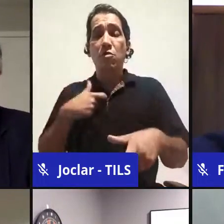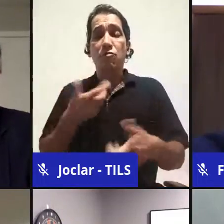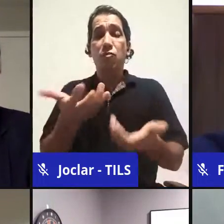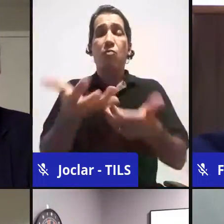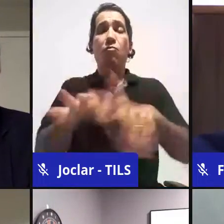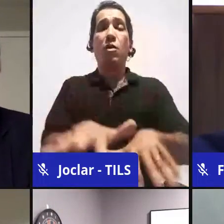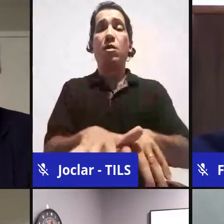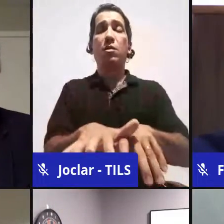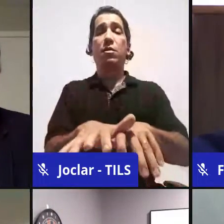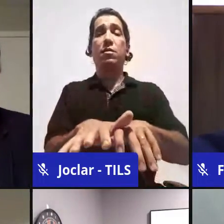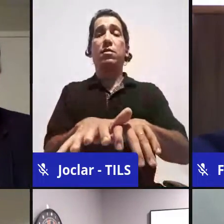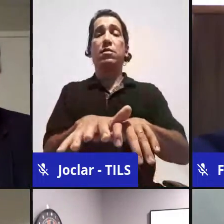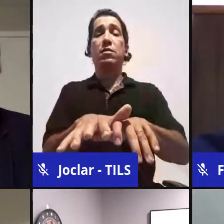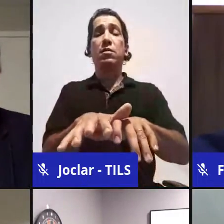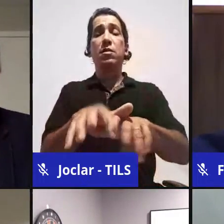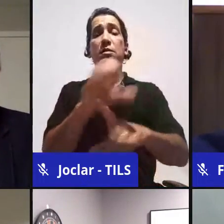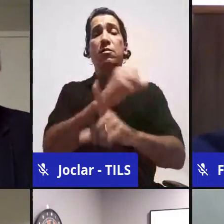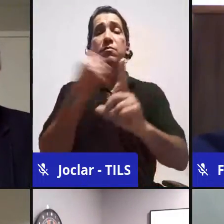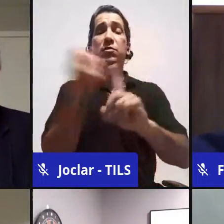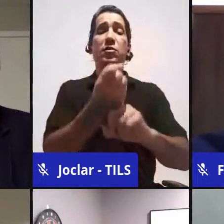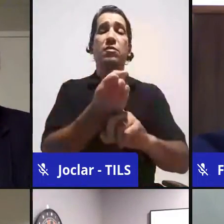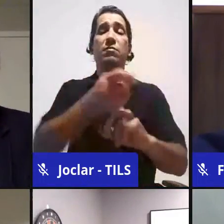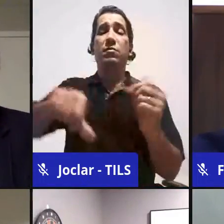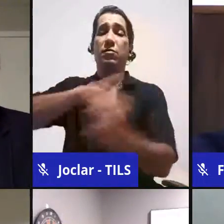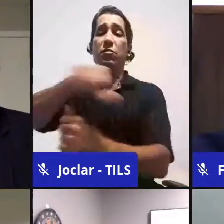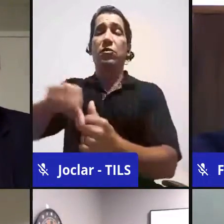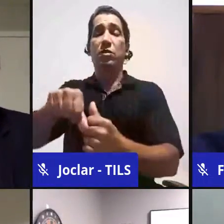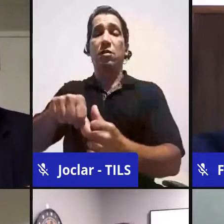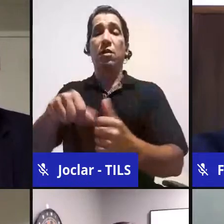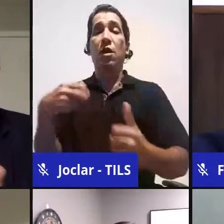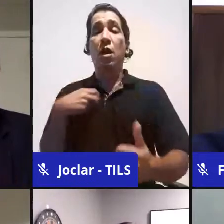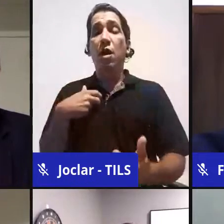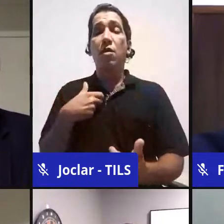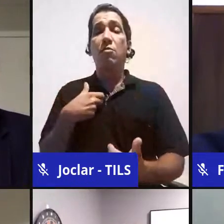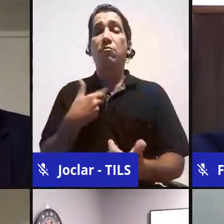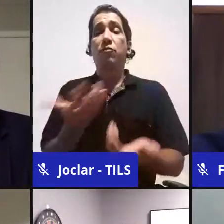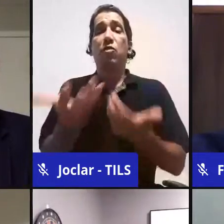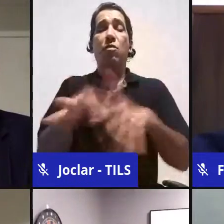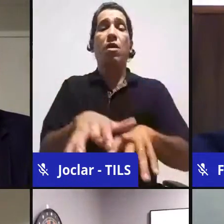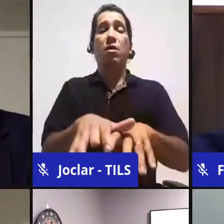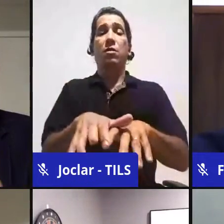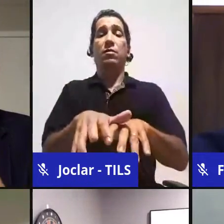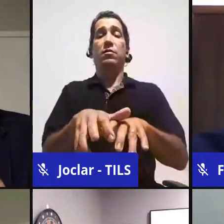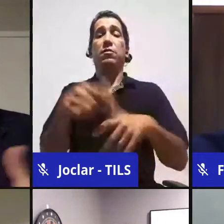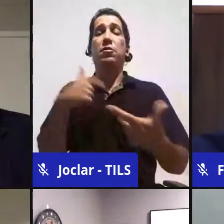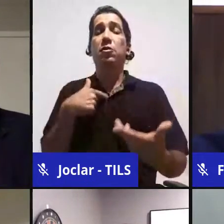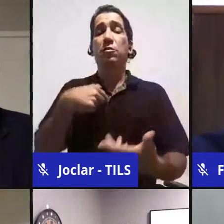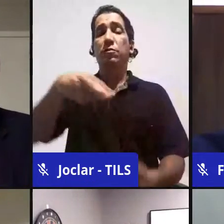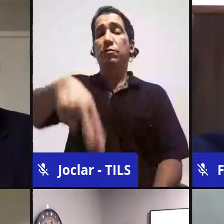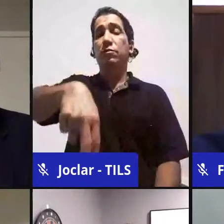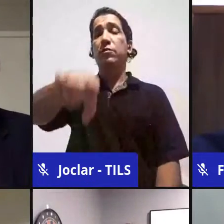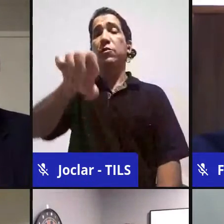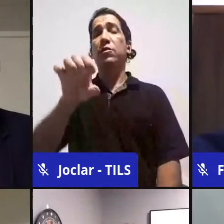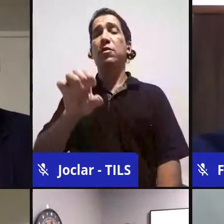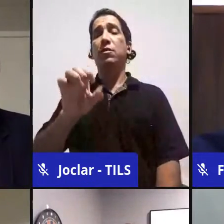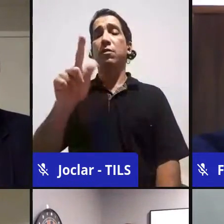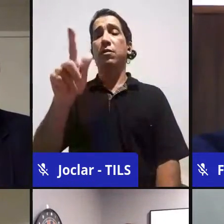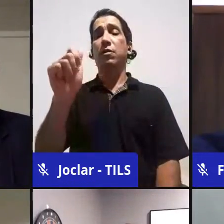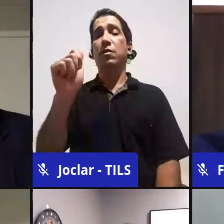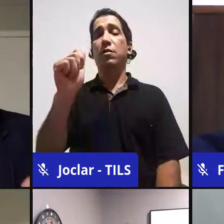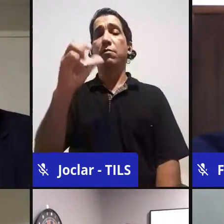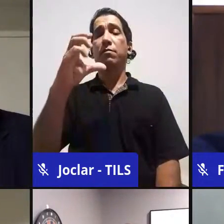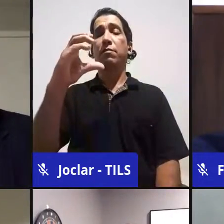a universidade não vai ser diferente. Eu não posso ser um negacionista. Nós já temos muito